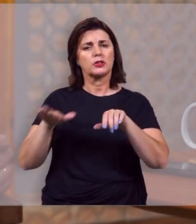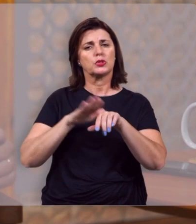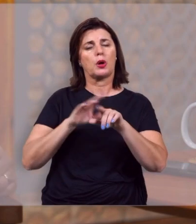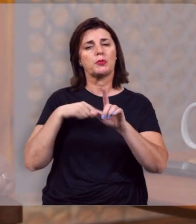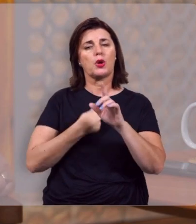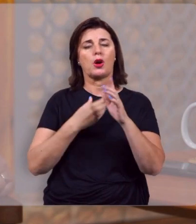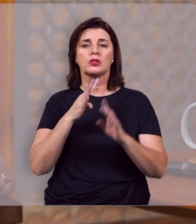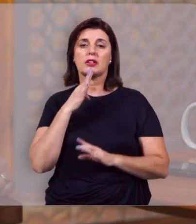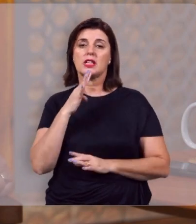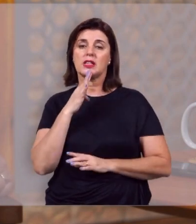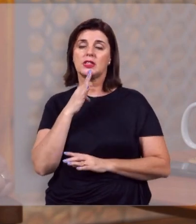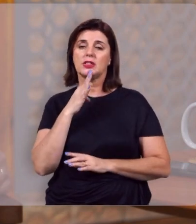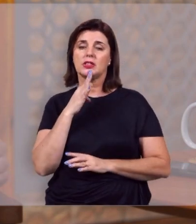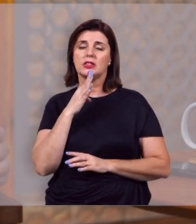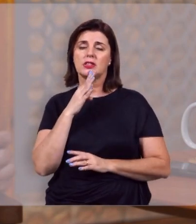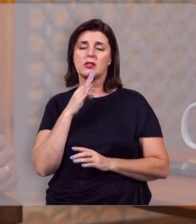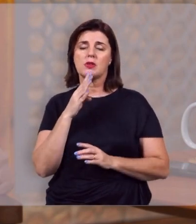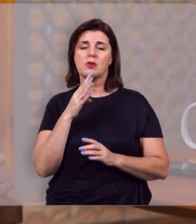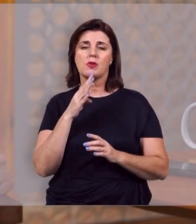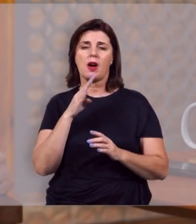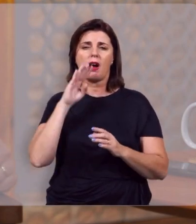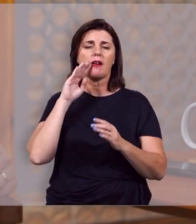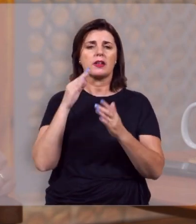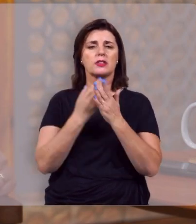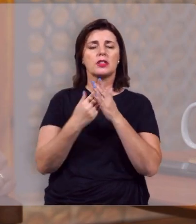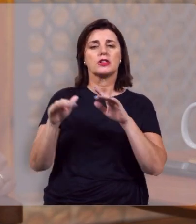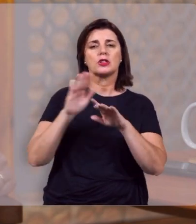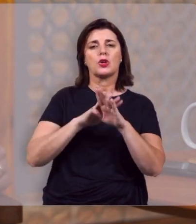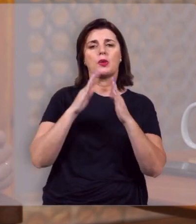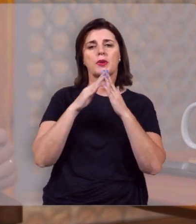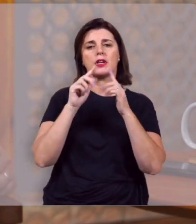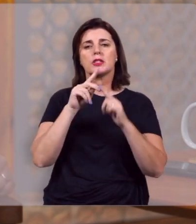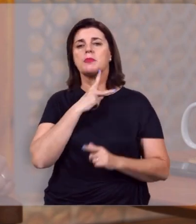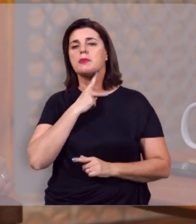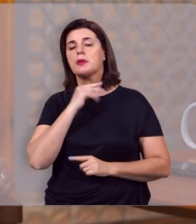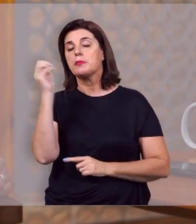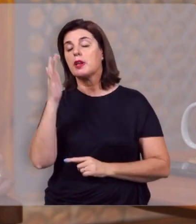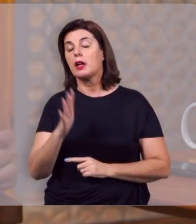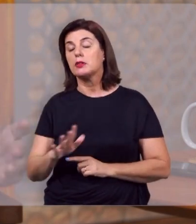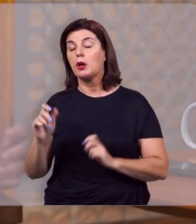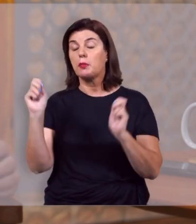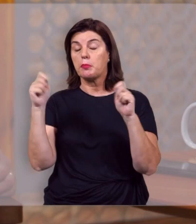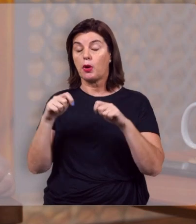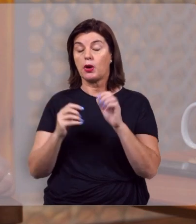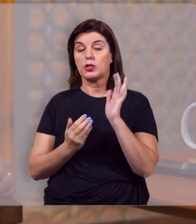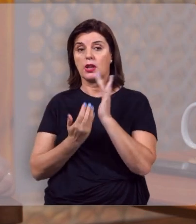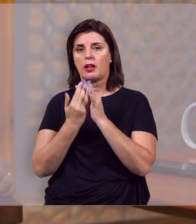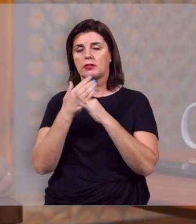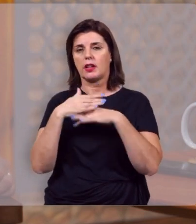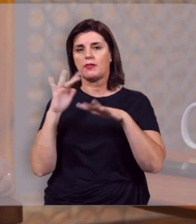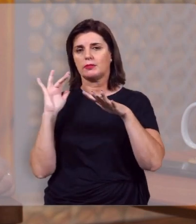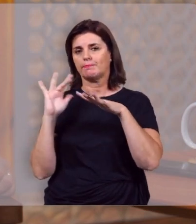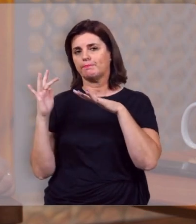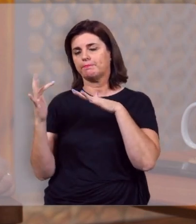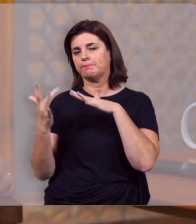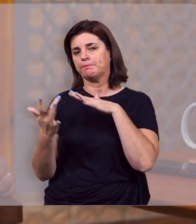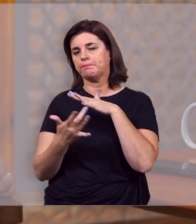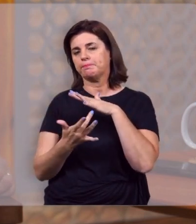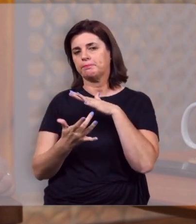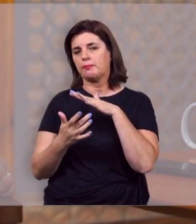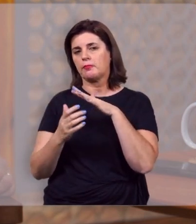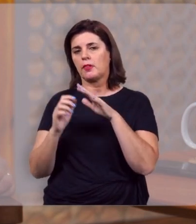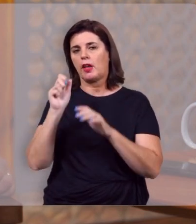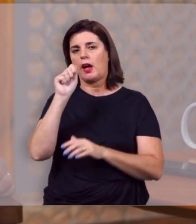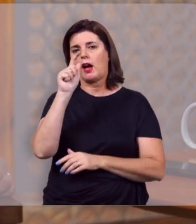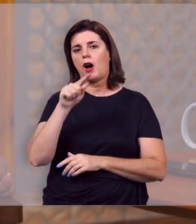que nós acreditamos sobre a Igreja Presbiteriana do Brasil, você pode fazer isso por meio das nossas mídias sociais,